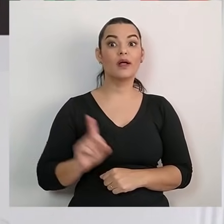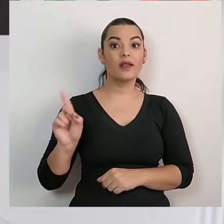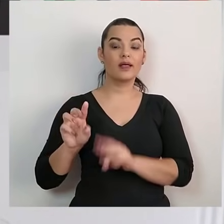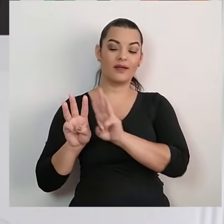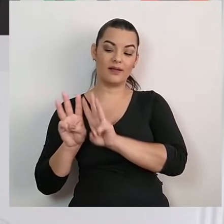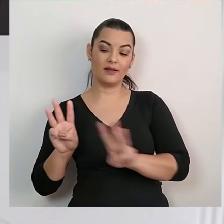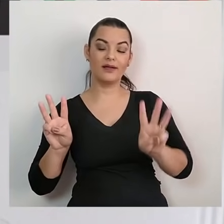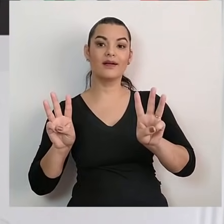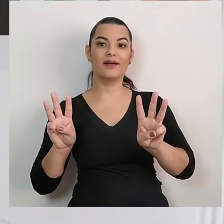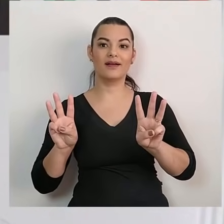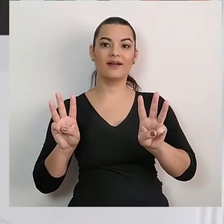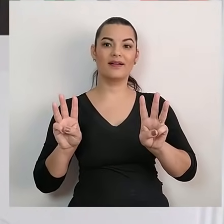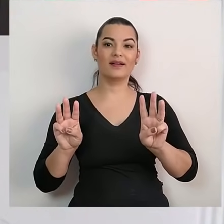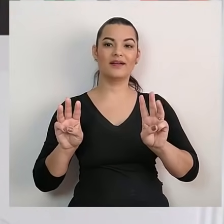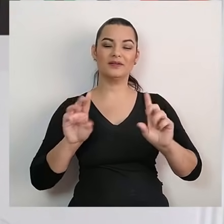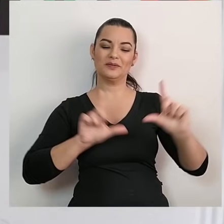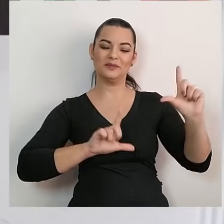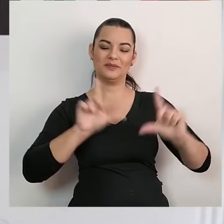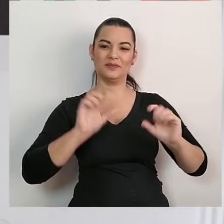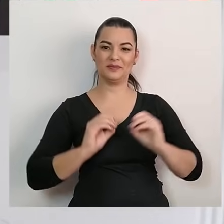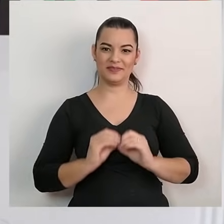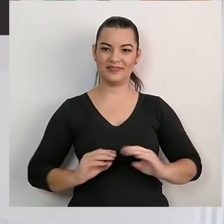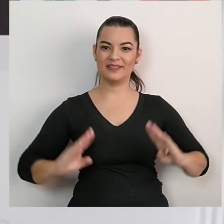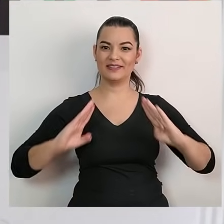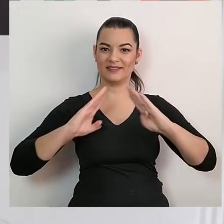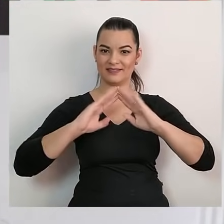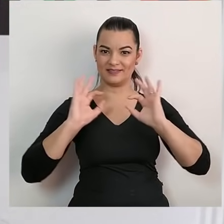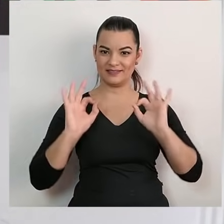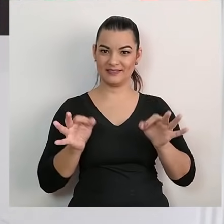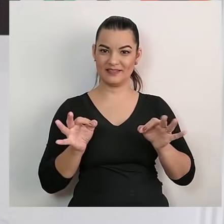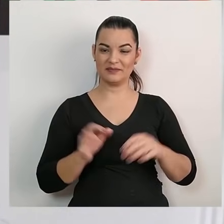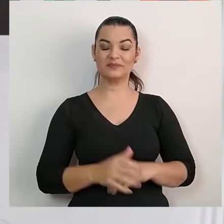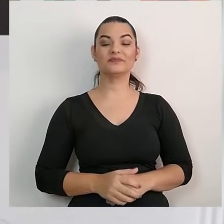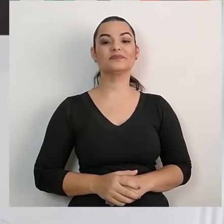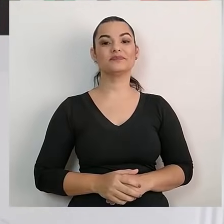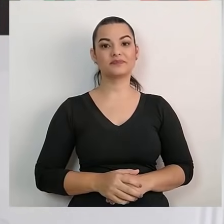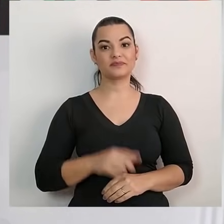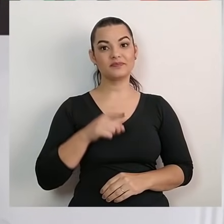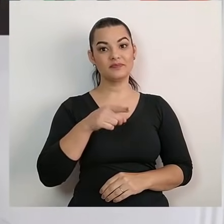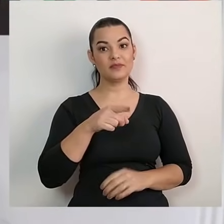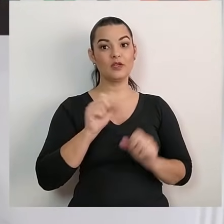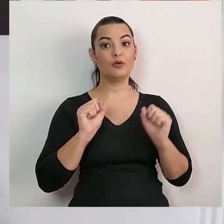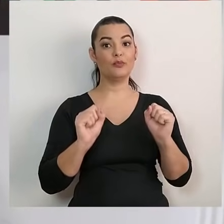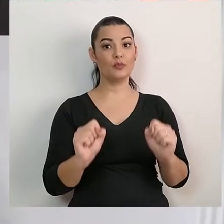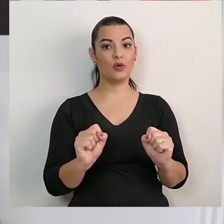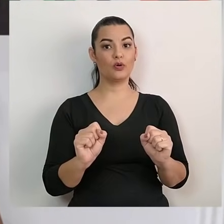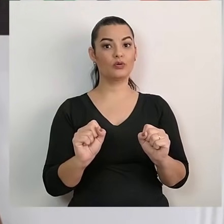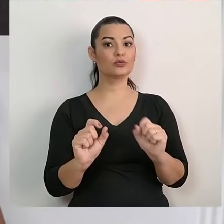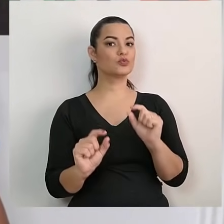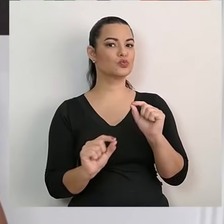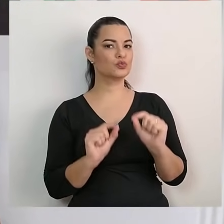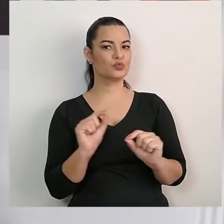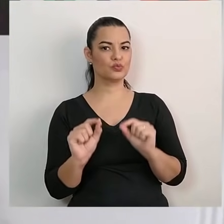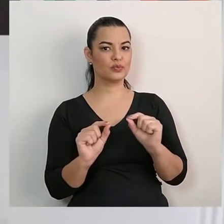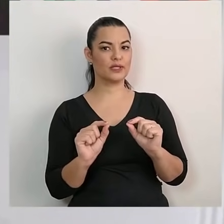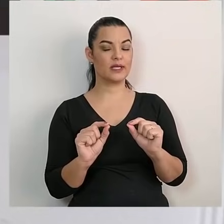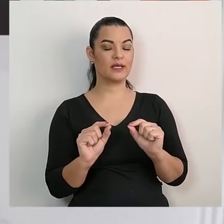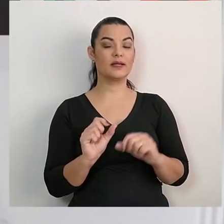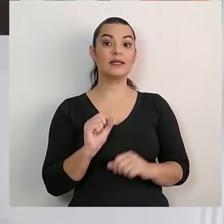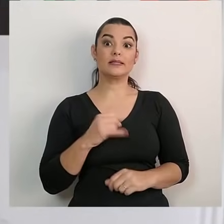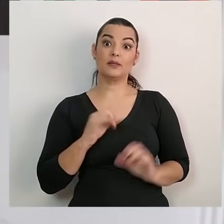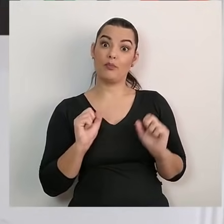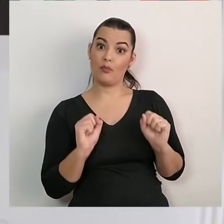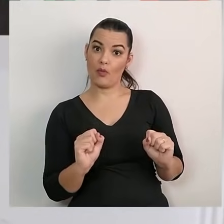no portal do programa Saberes em Casa, tá bom? Então você pode, se for possível, você